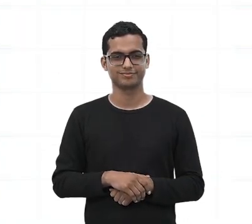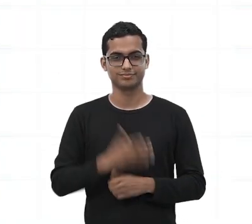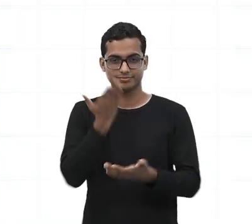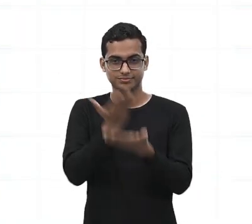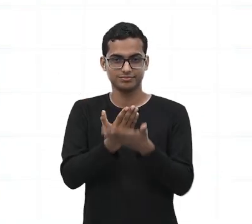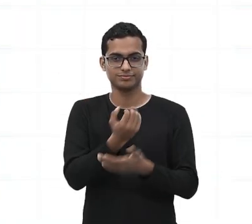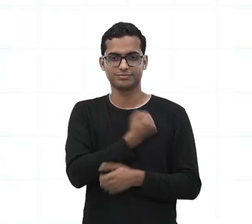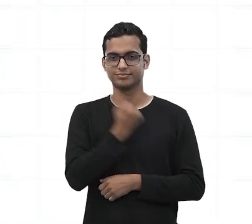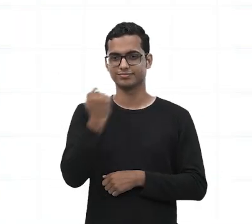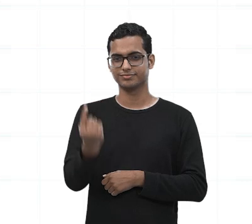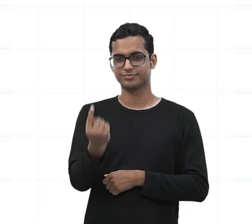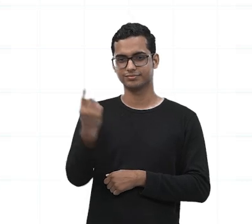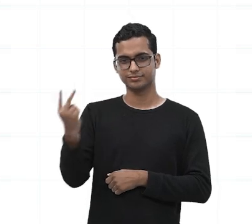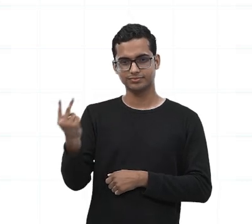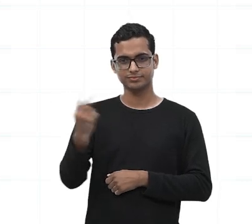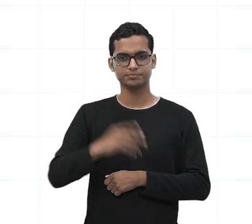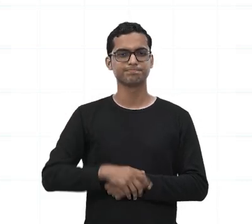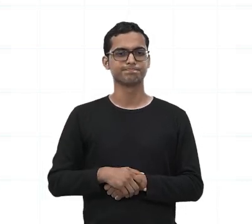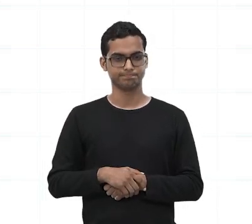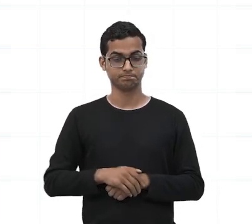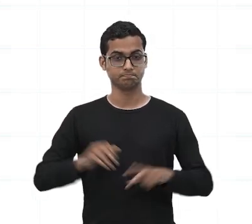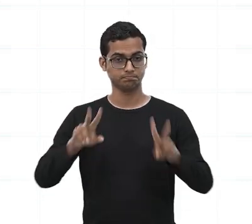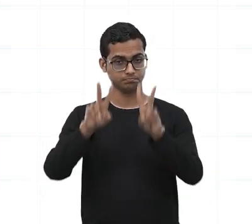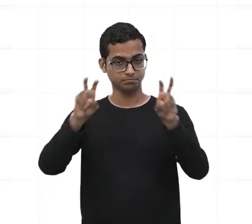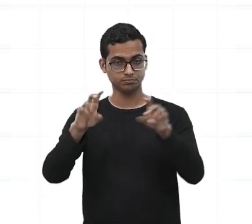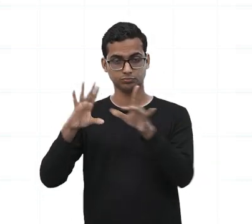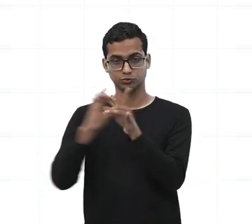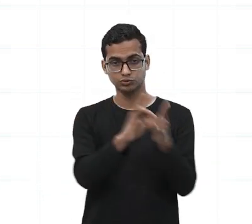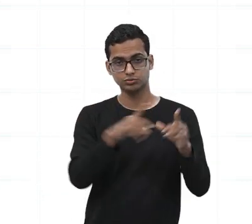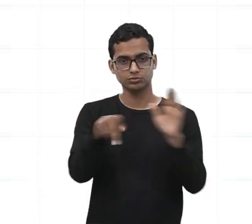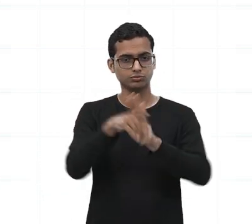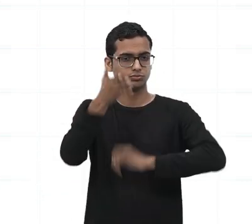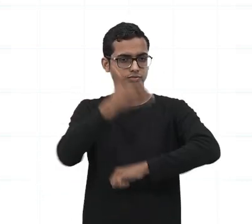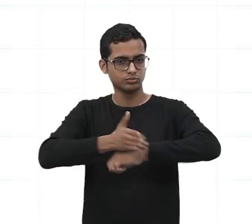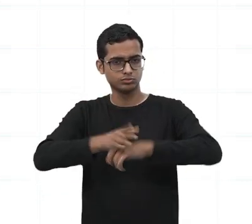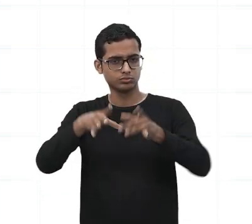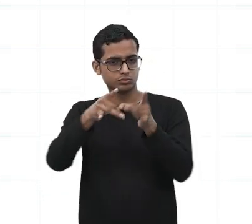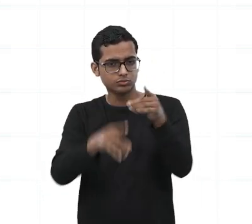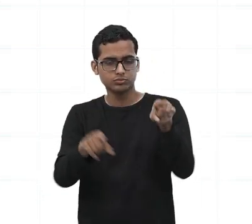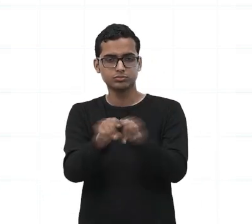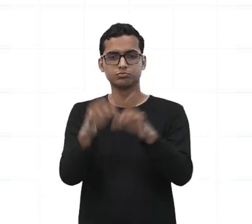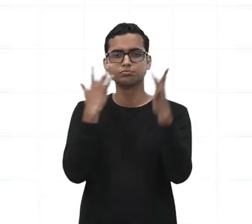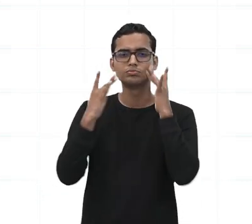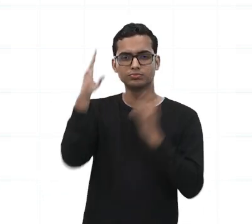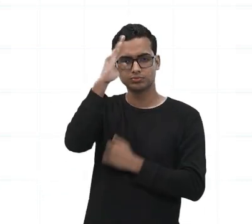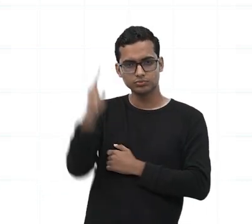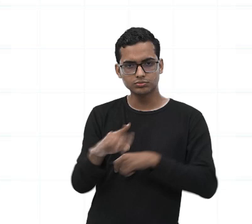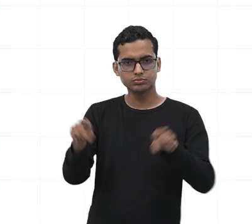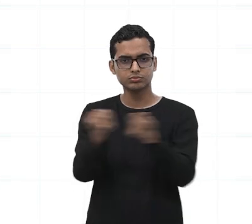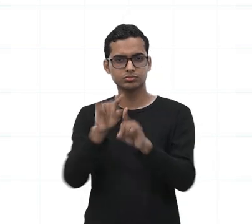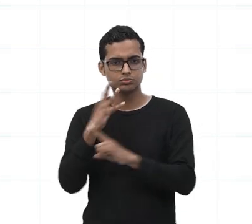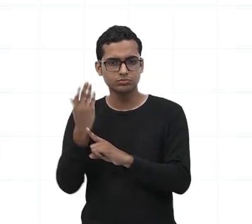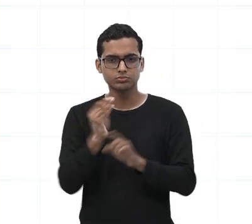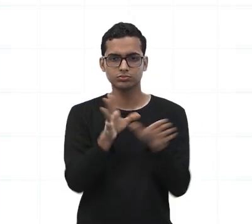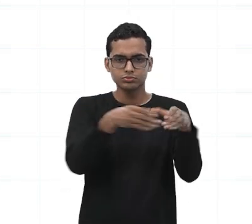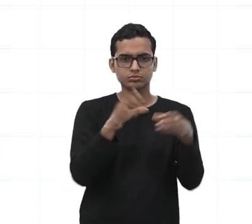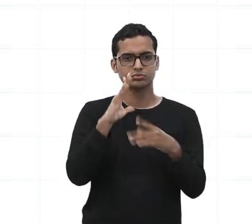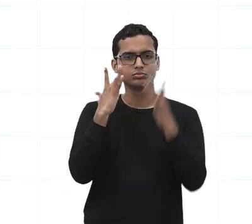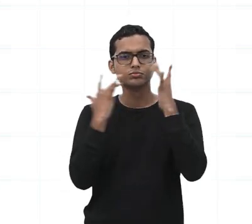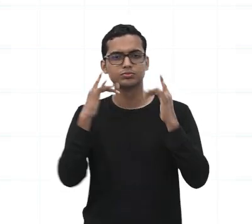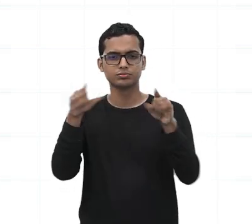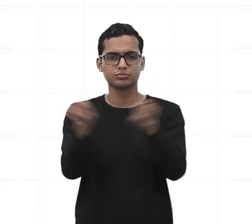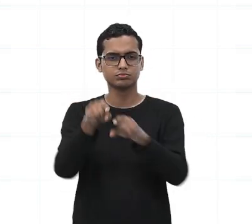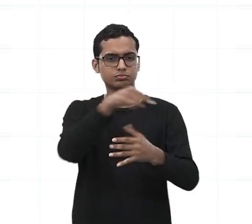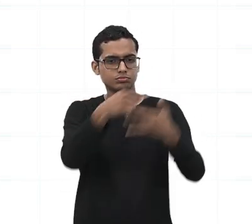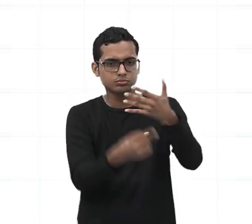nosso objeto de conhecimento, contextos e práticas. E como detalhamento, teatro brasileiro, artistas e